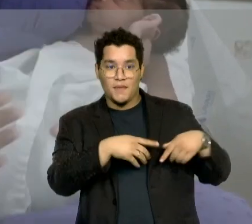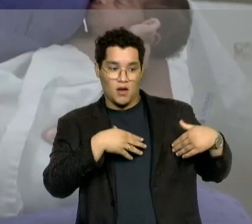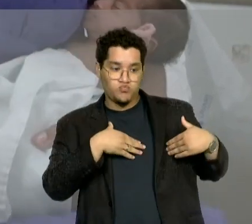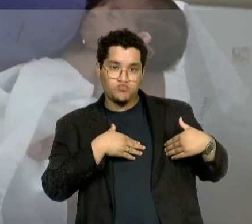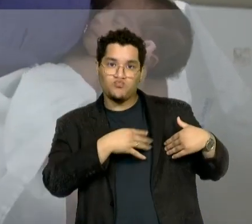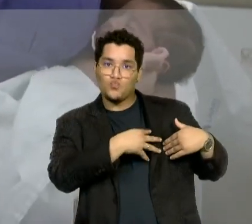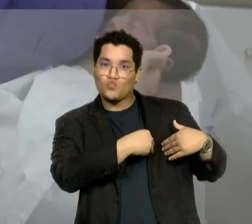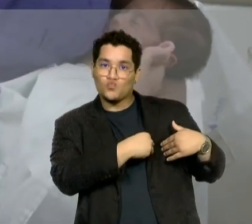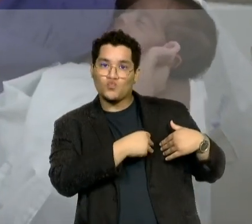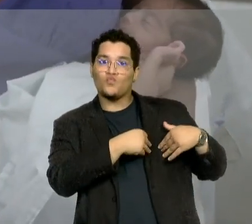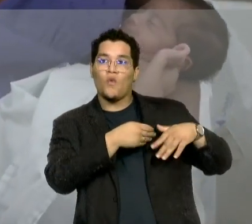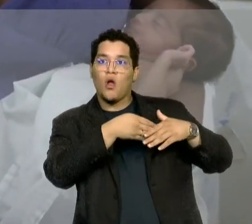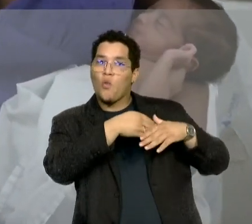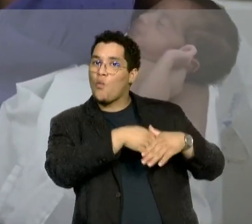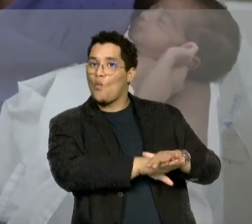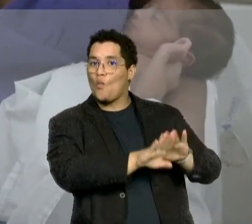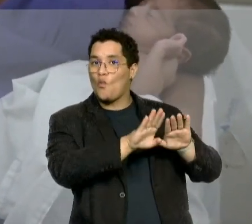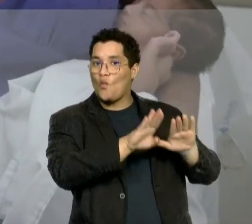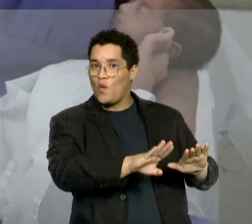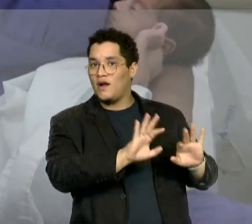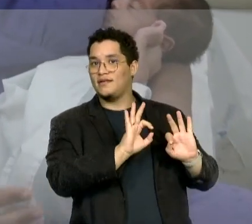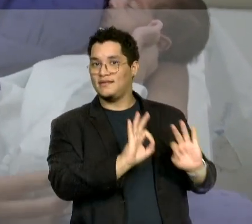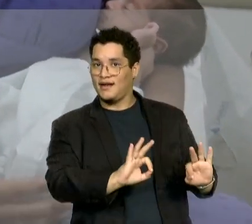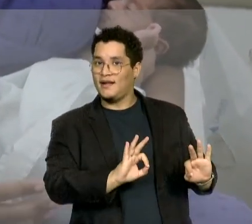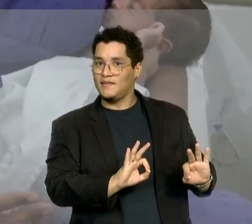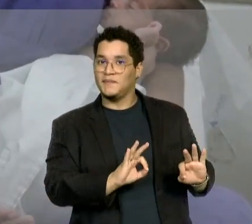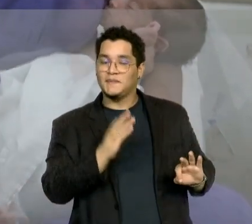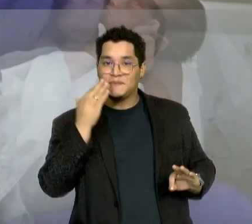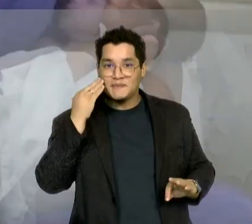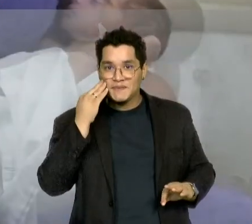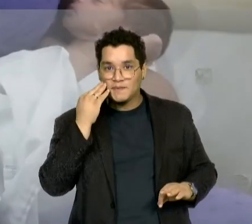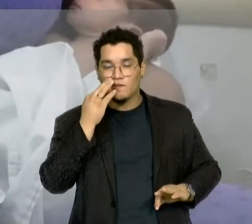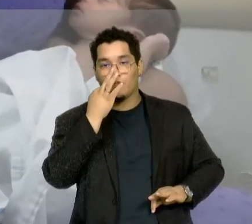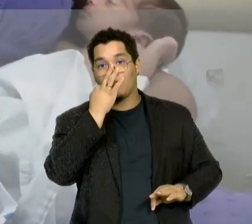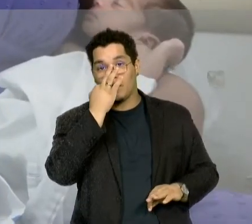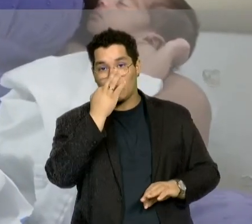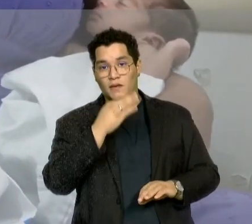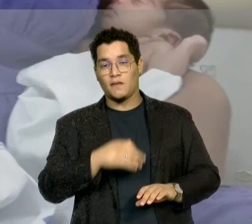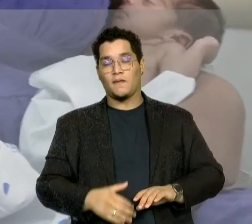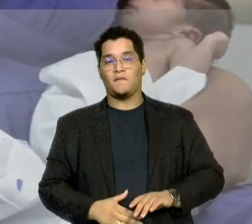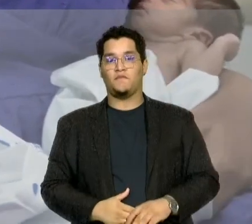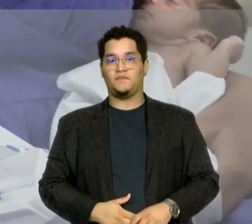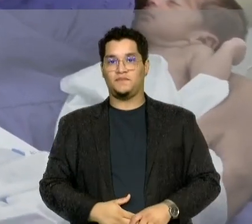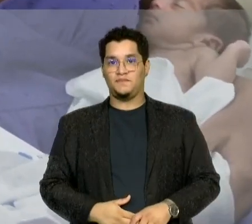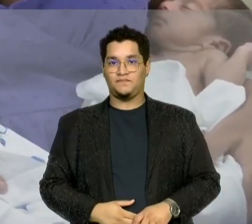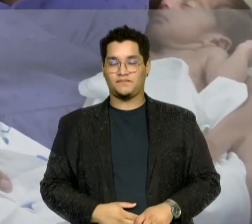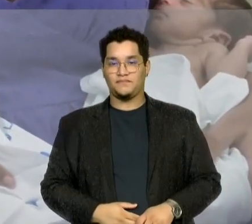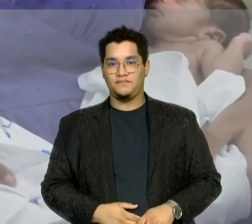Para doação e também para os meus meninos, né, os trigêmeos.